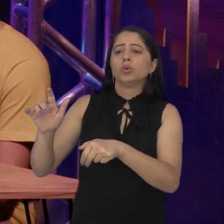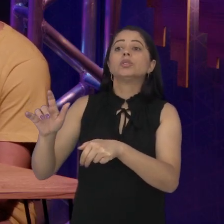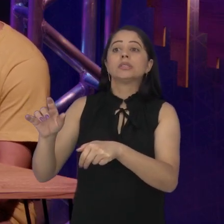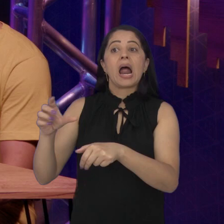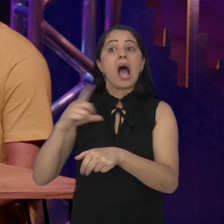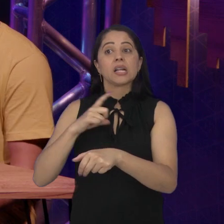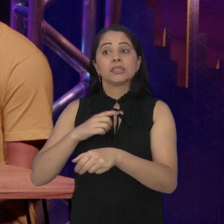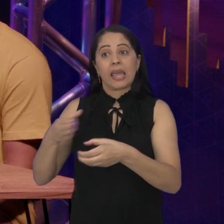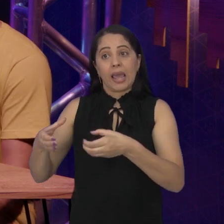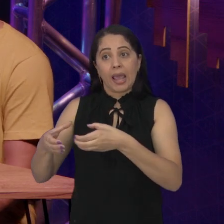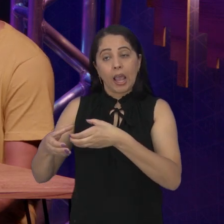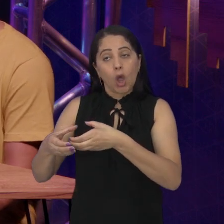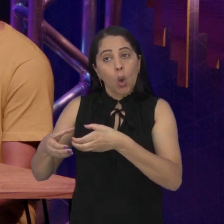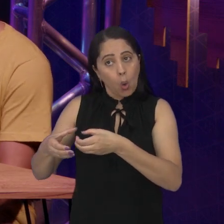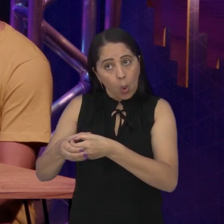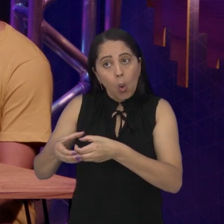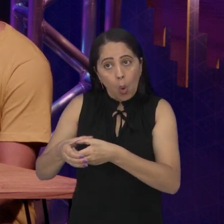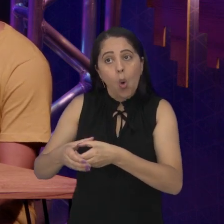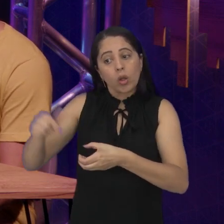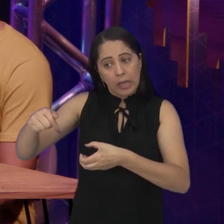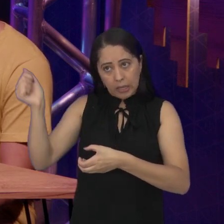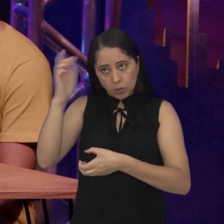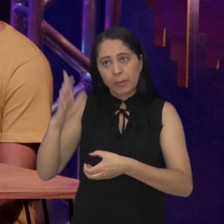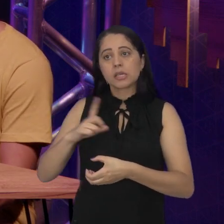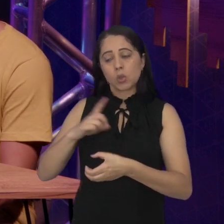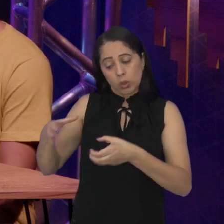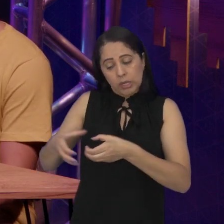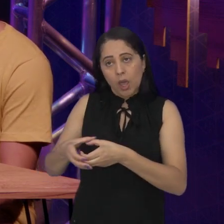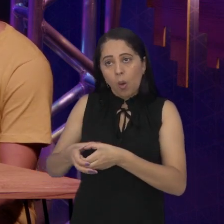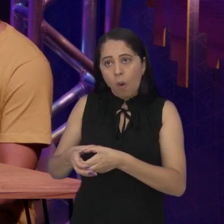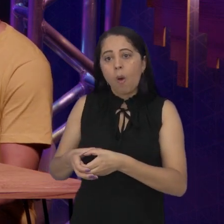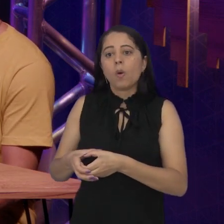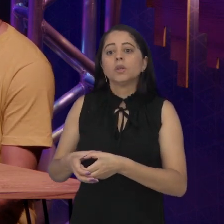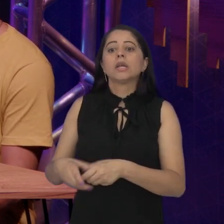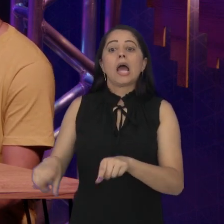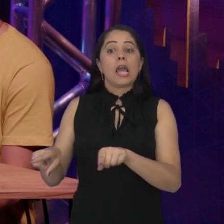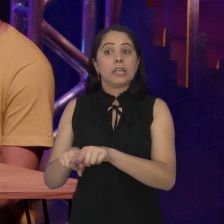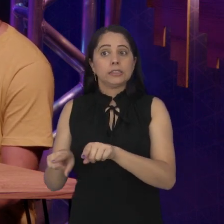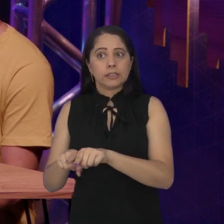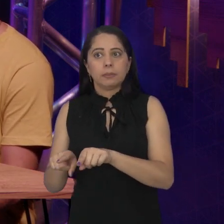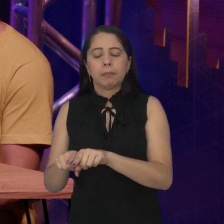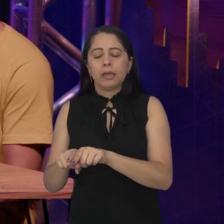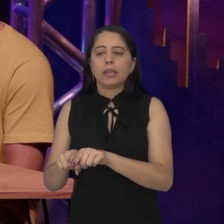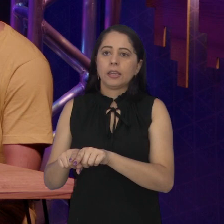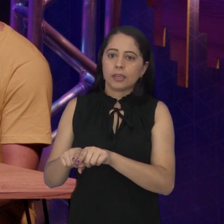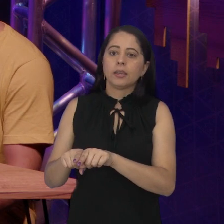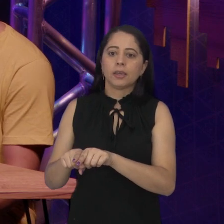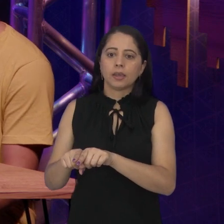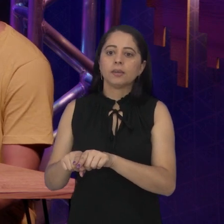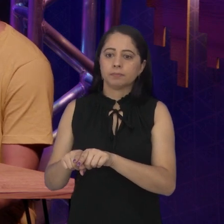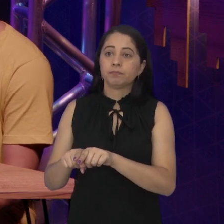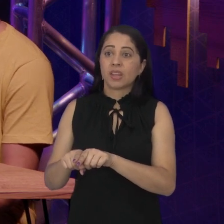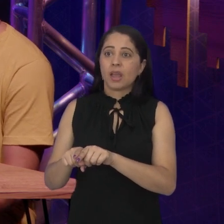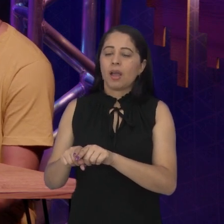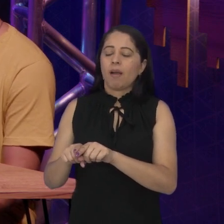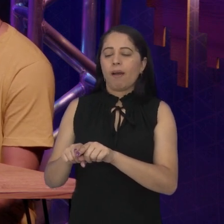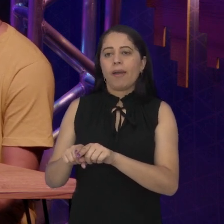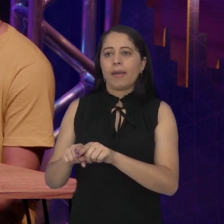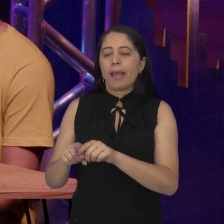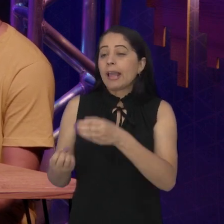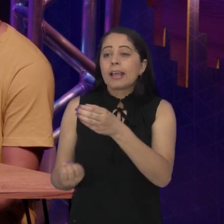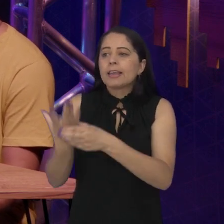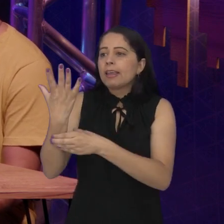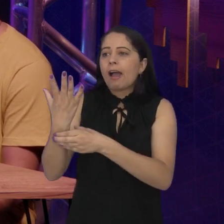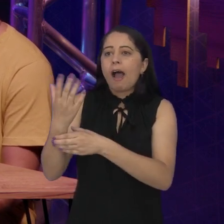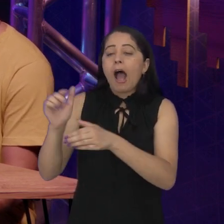tem sistemas de cotas no Brasil e cada vez tem, né, a gente tem a possibilidade de